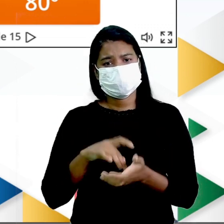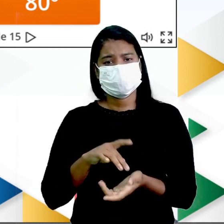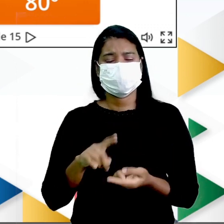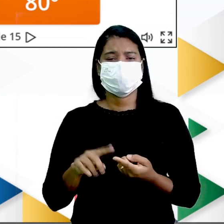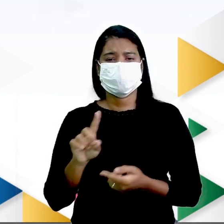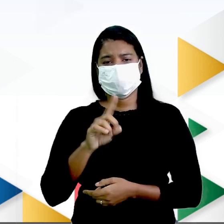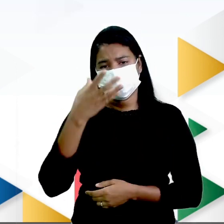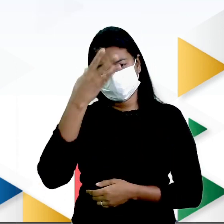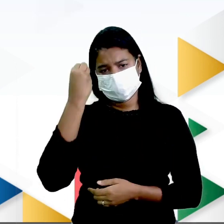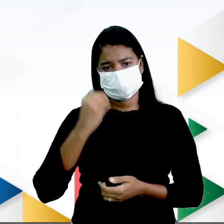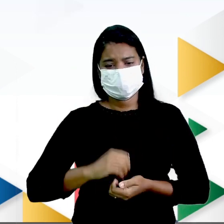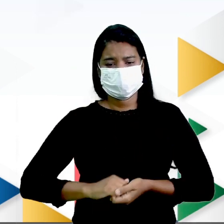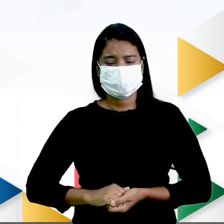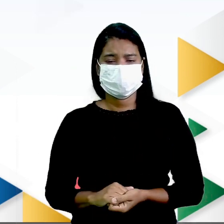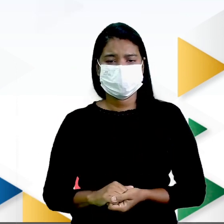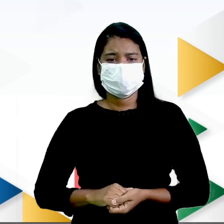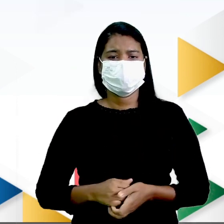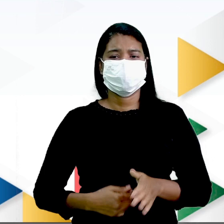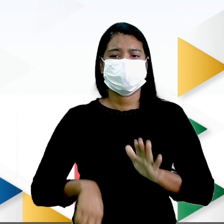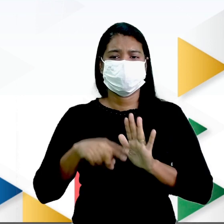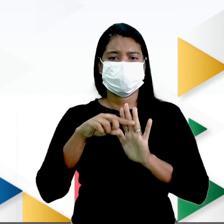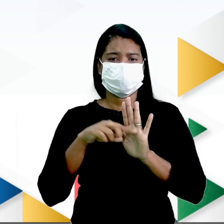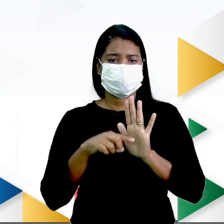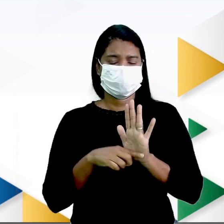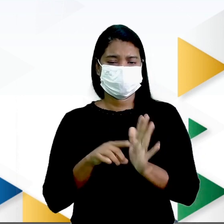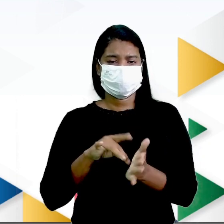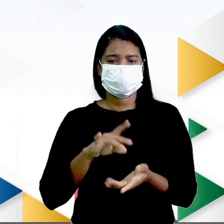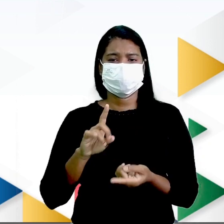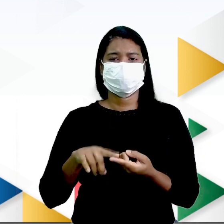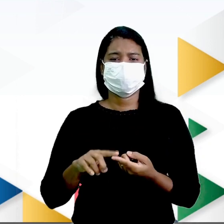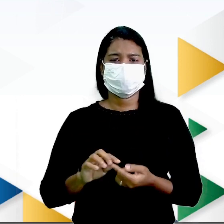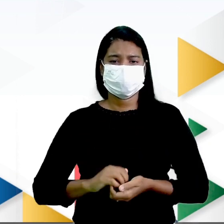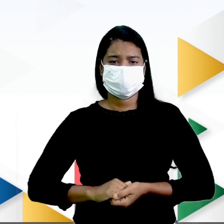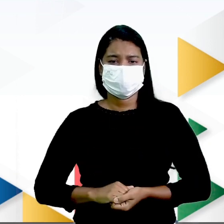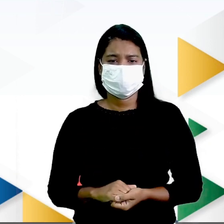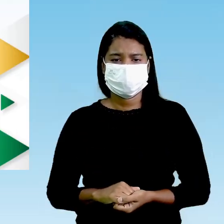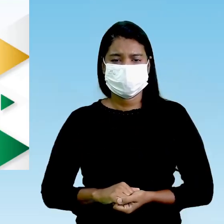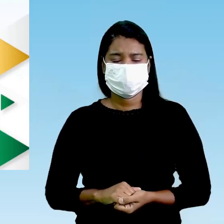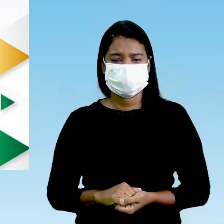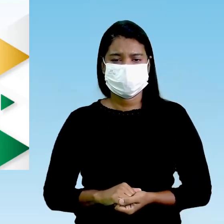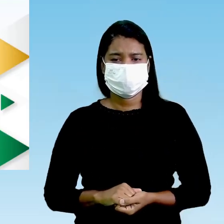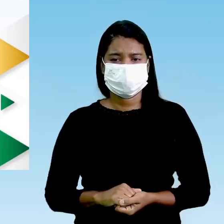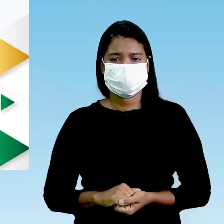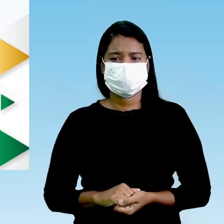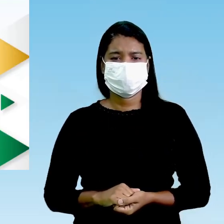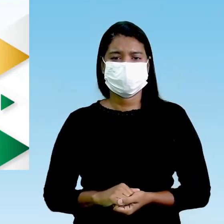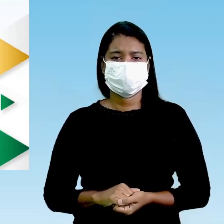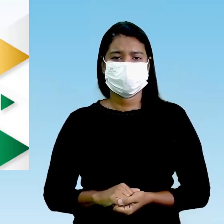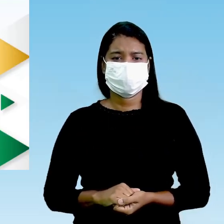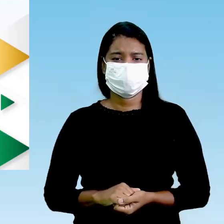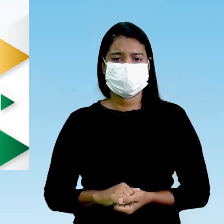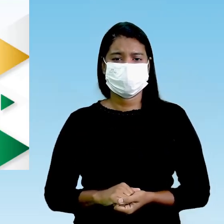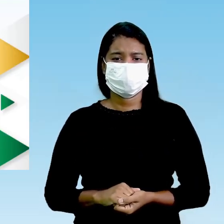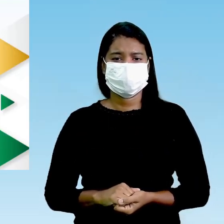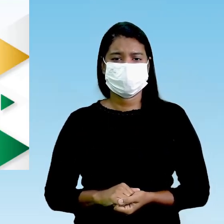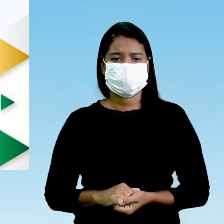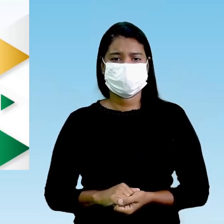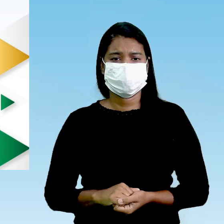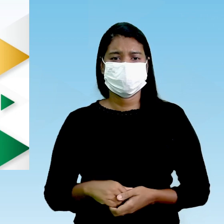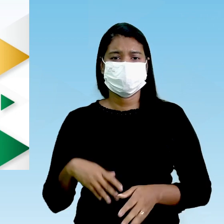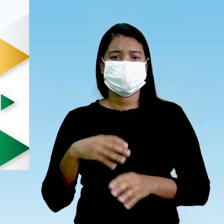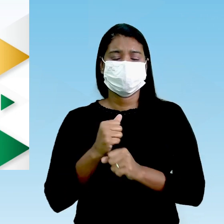Não esquece. Classifica aí e não esquece disso aí, tá? Que a soma dos ângulos internos de qualquer triângulo